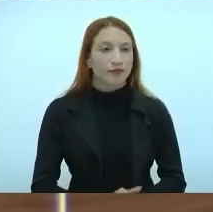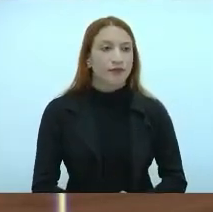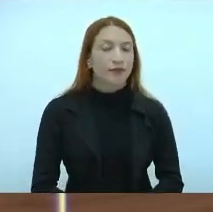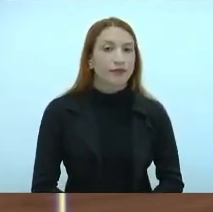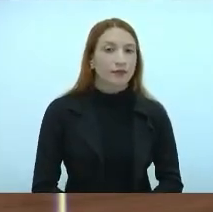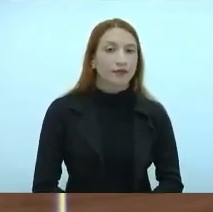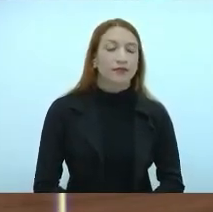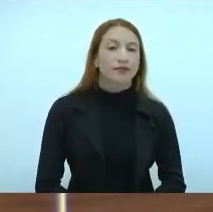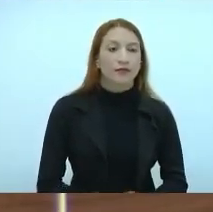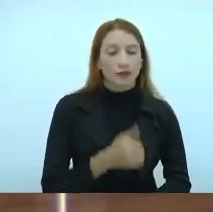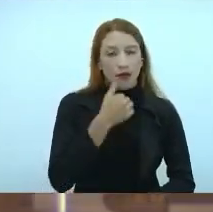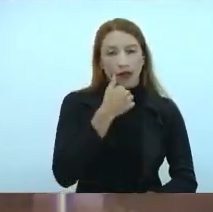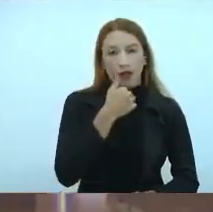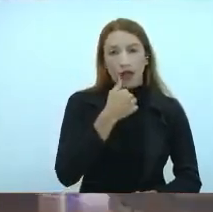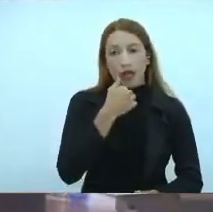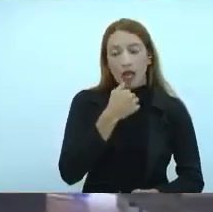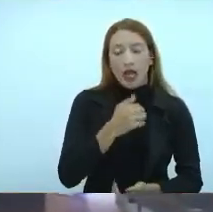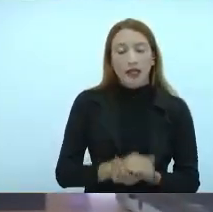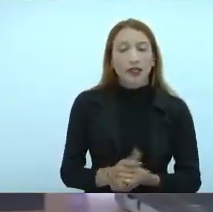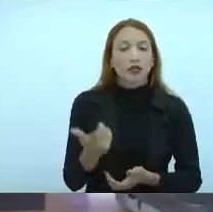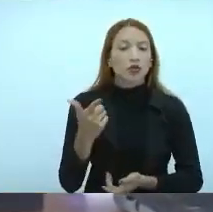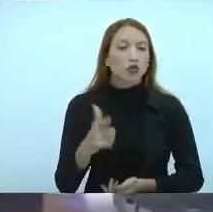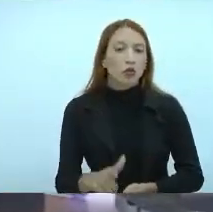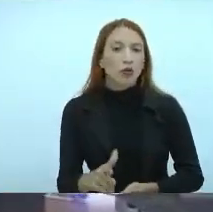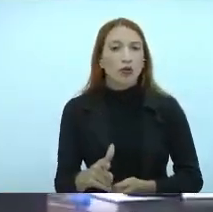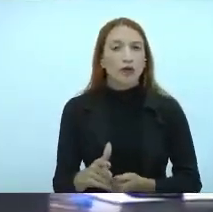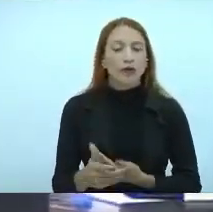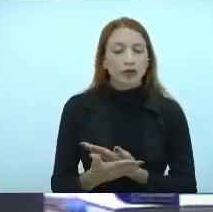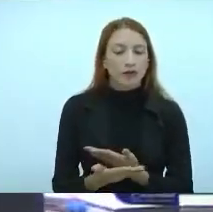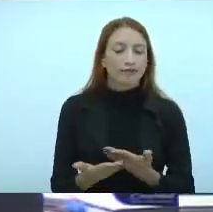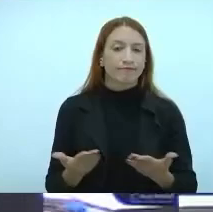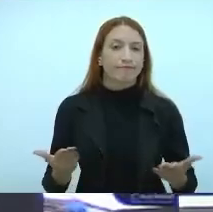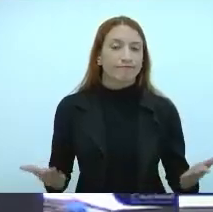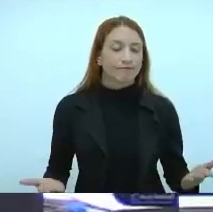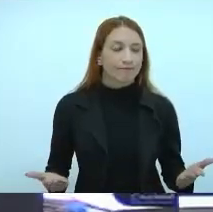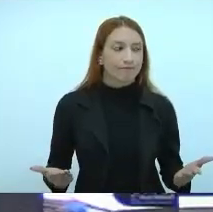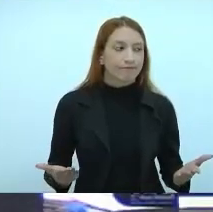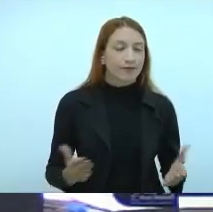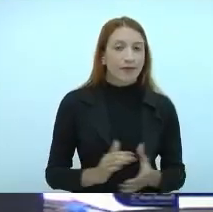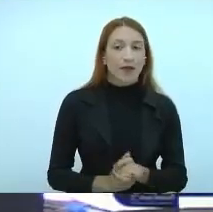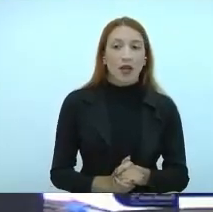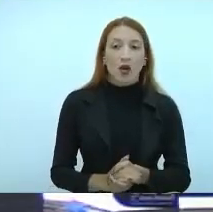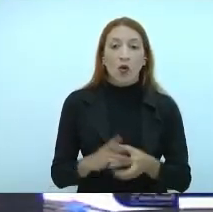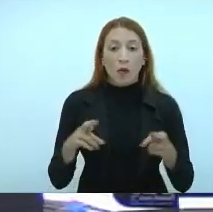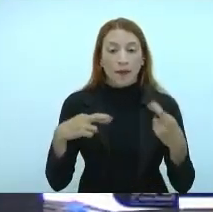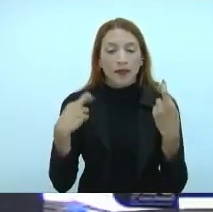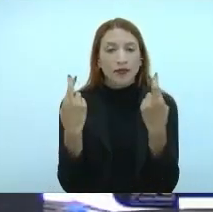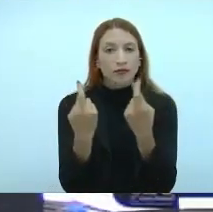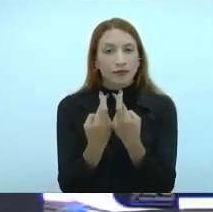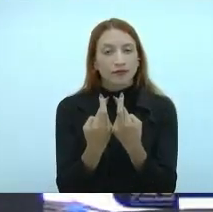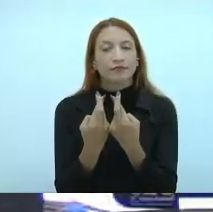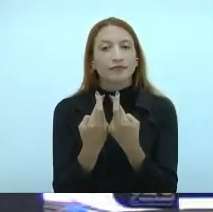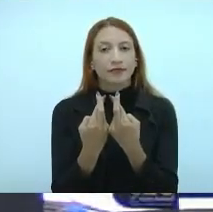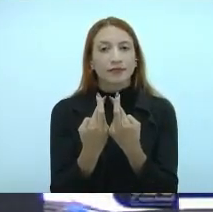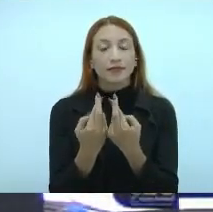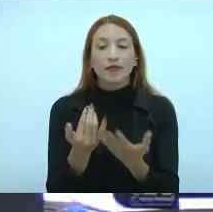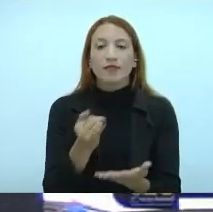nós estamos aqui mais uma vez em mais uma sessão